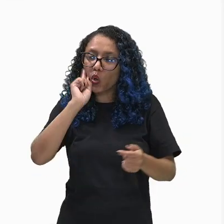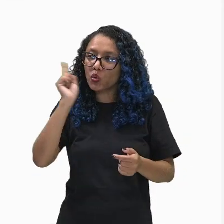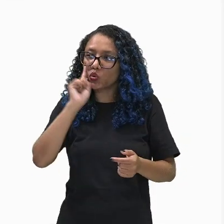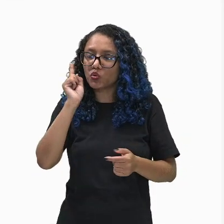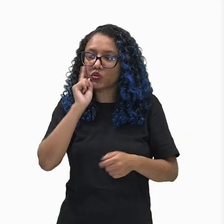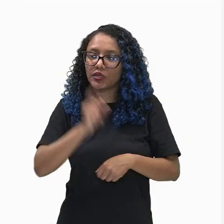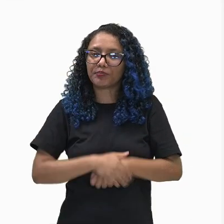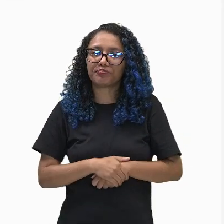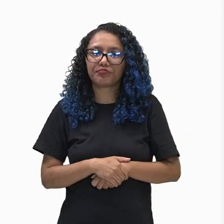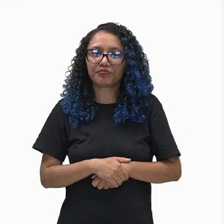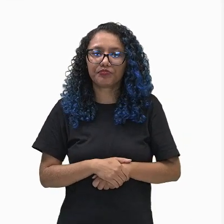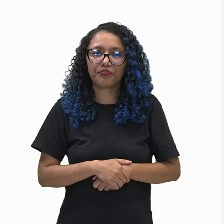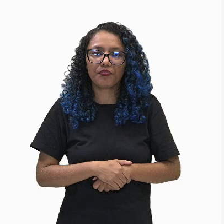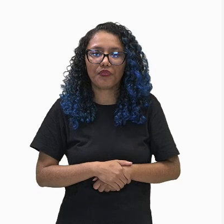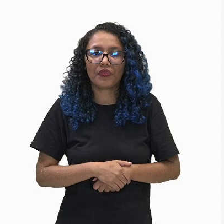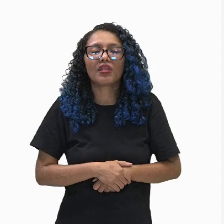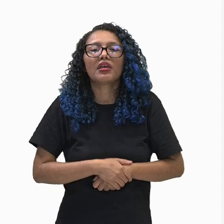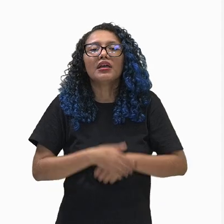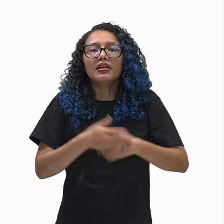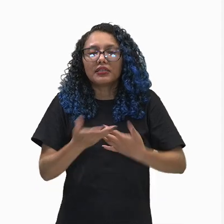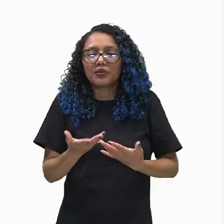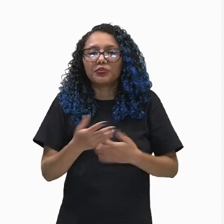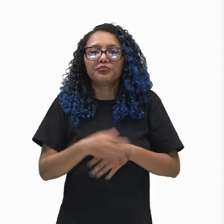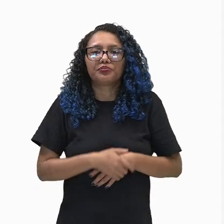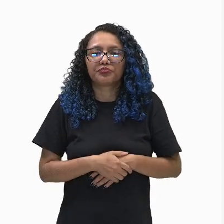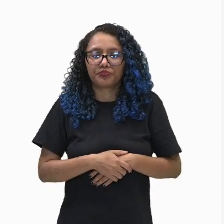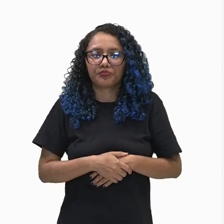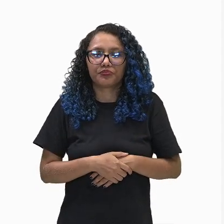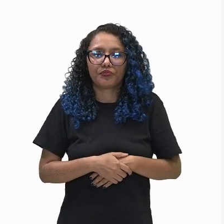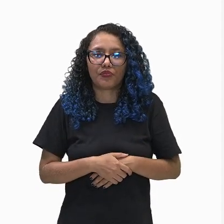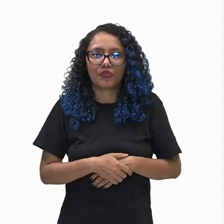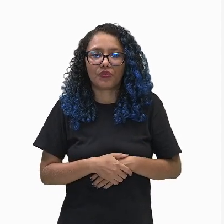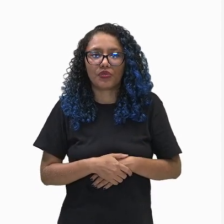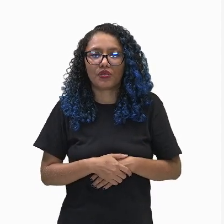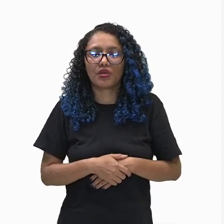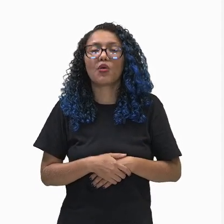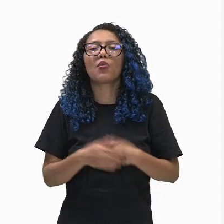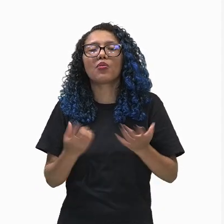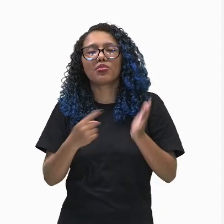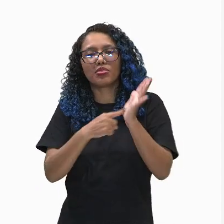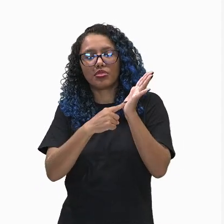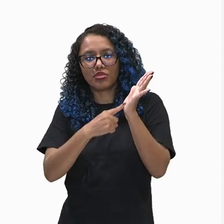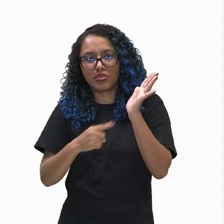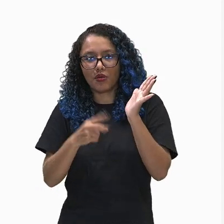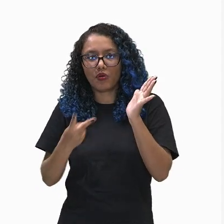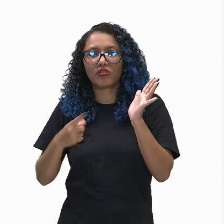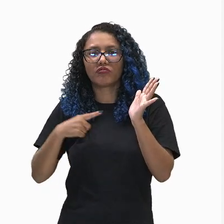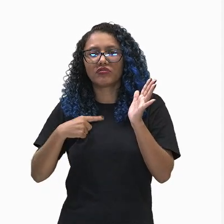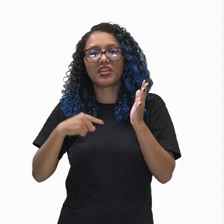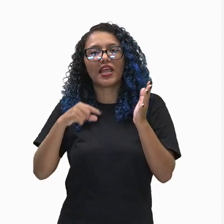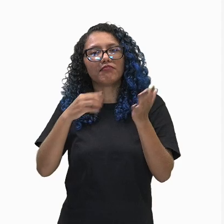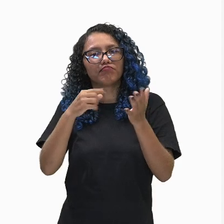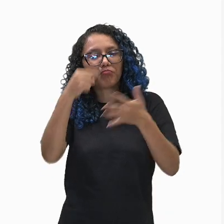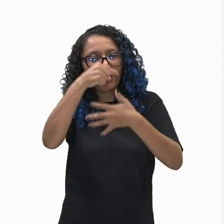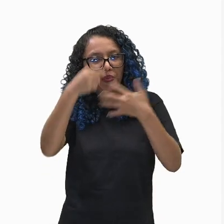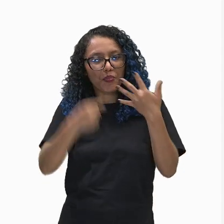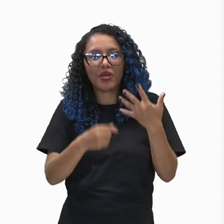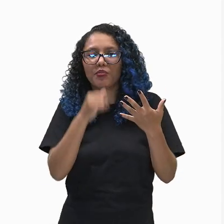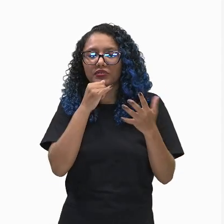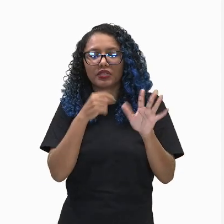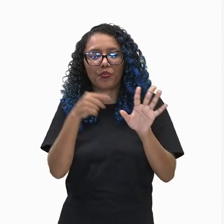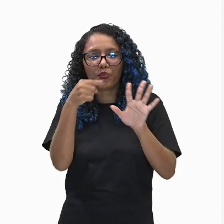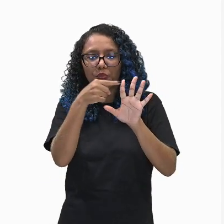que anatomicamente o neurônio ele é formado por partes. O dendrito,